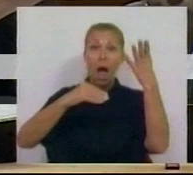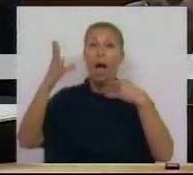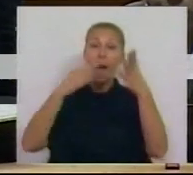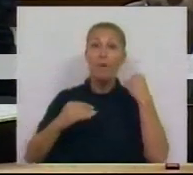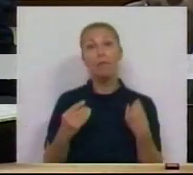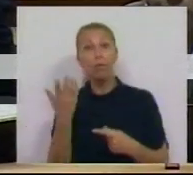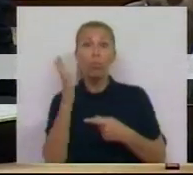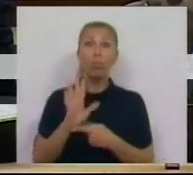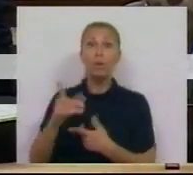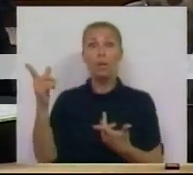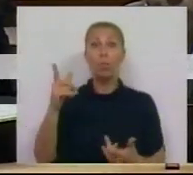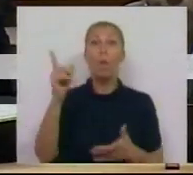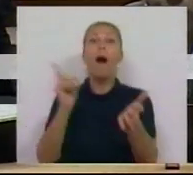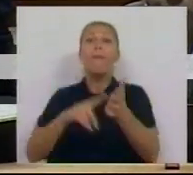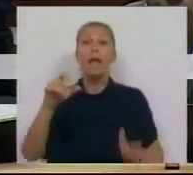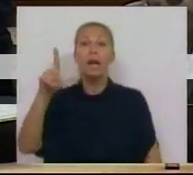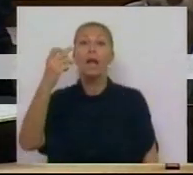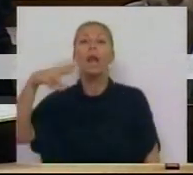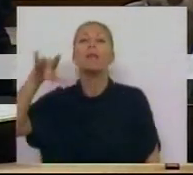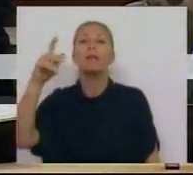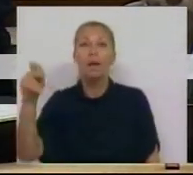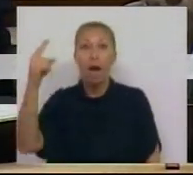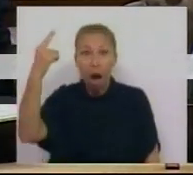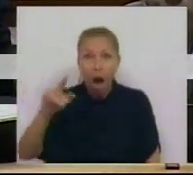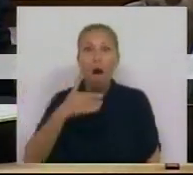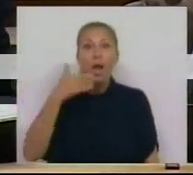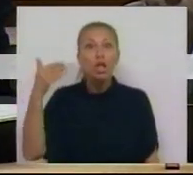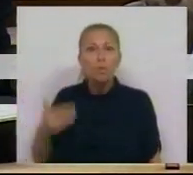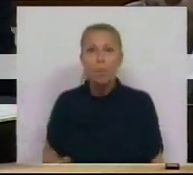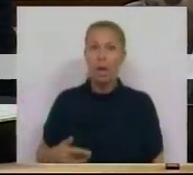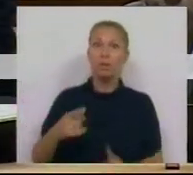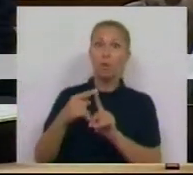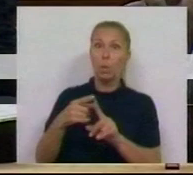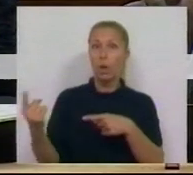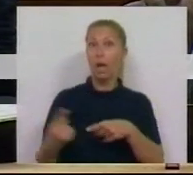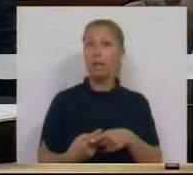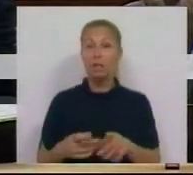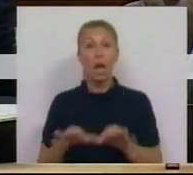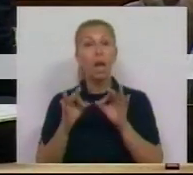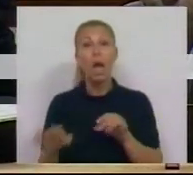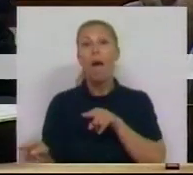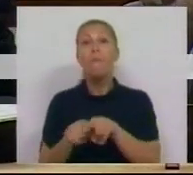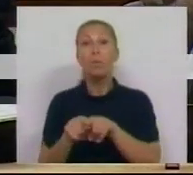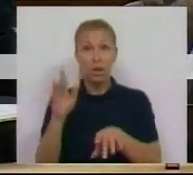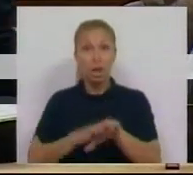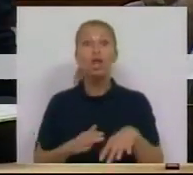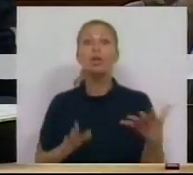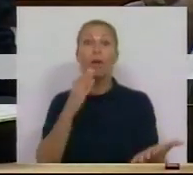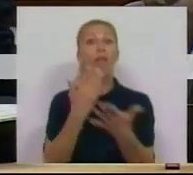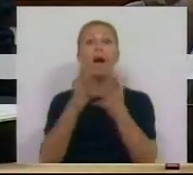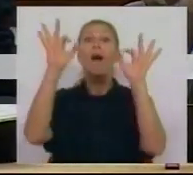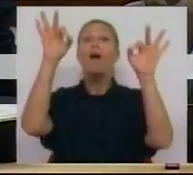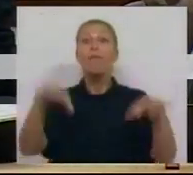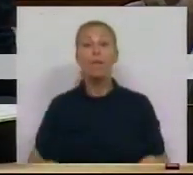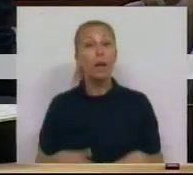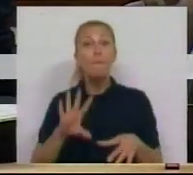América Latina, onde há experiências muito interessantes de como políticas de esquerda conseguiram arrancar países da pobreza, conseguiram